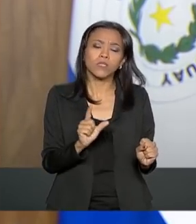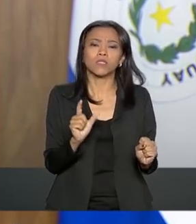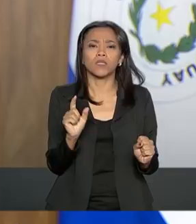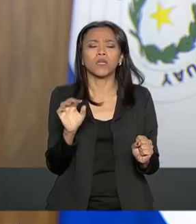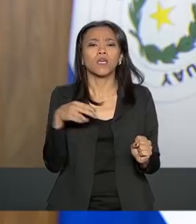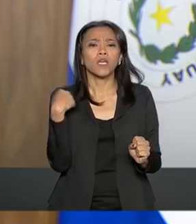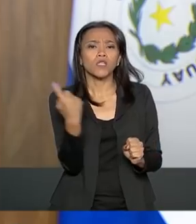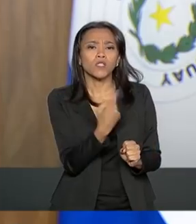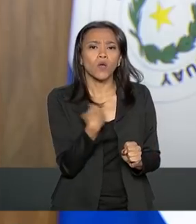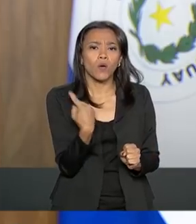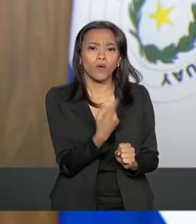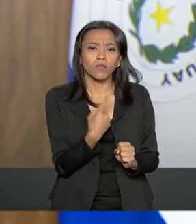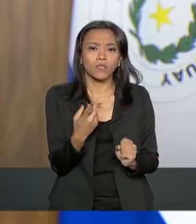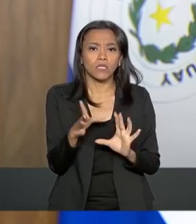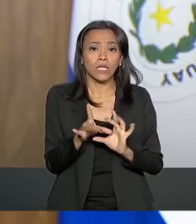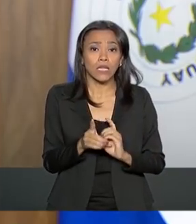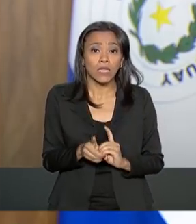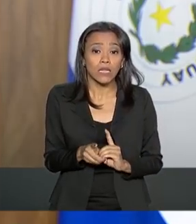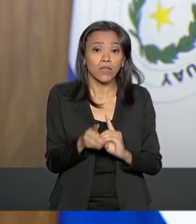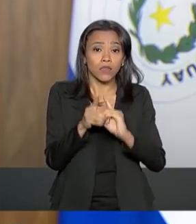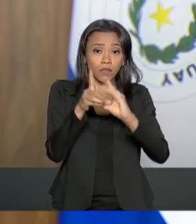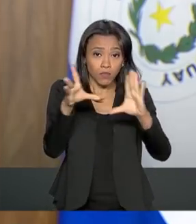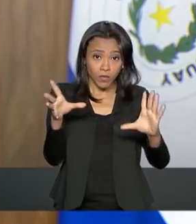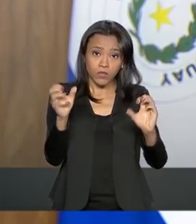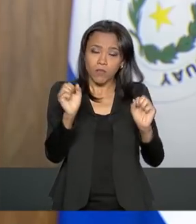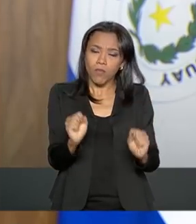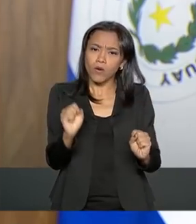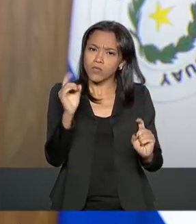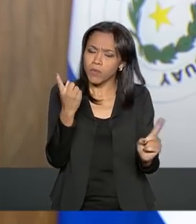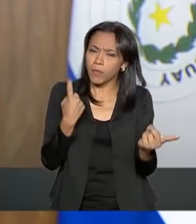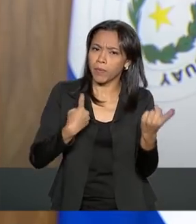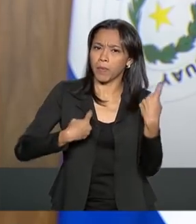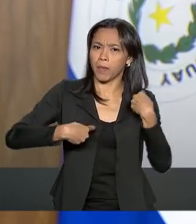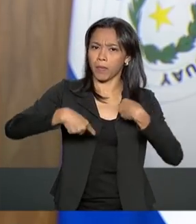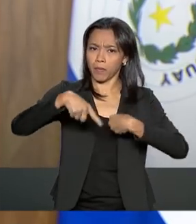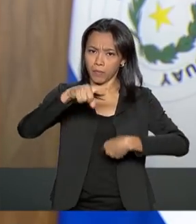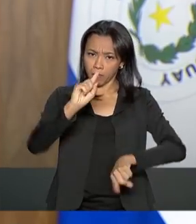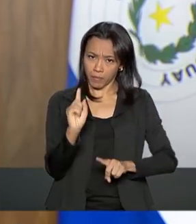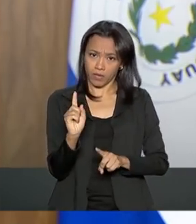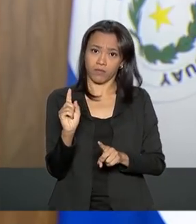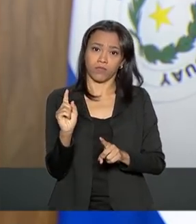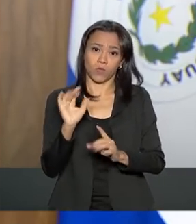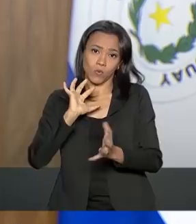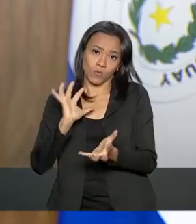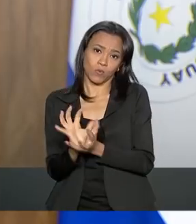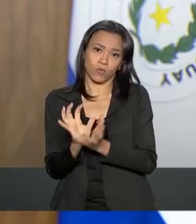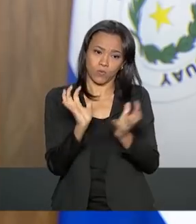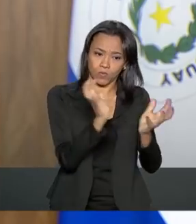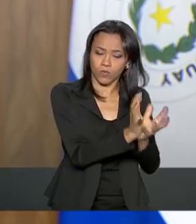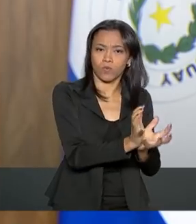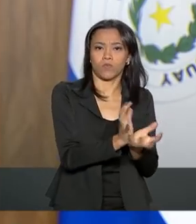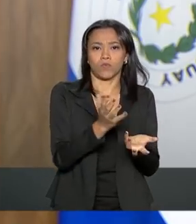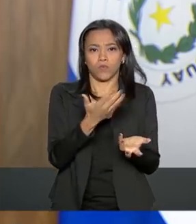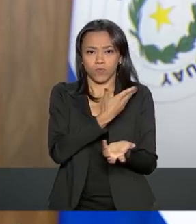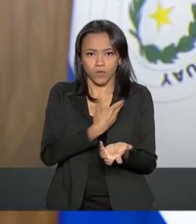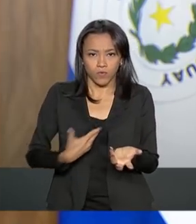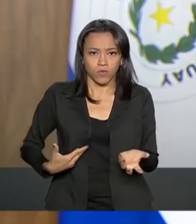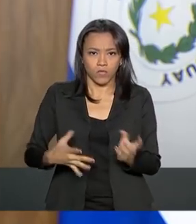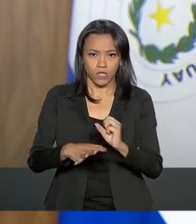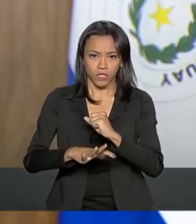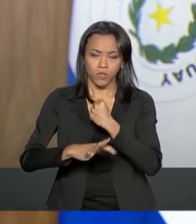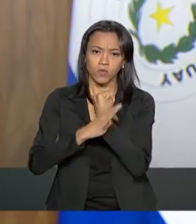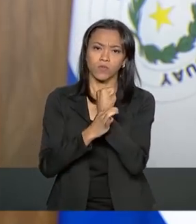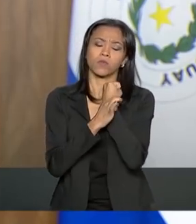nossas democracias possam prosperar com instituições que sejam sólidas, que as nossas